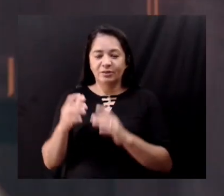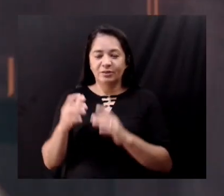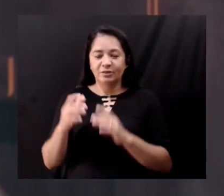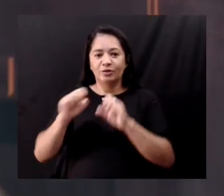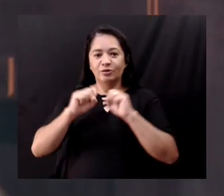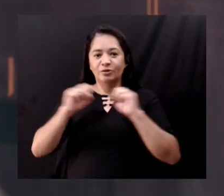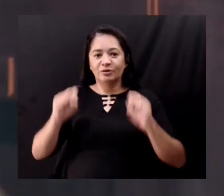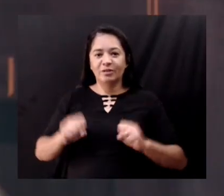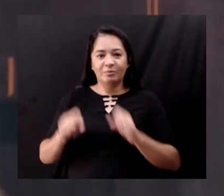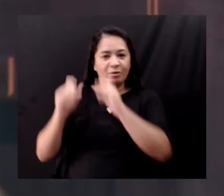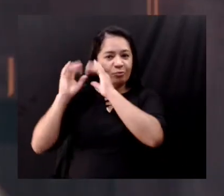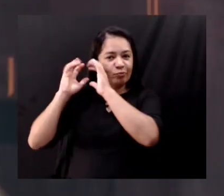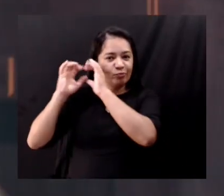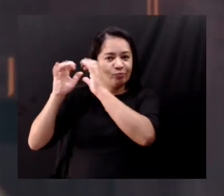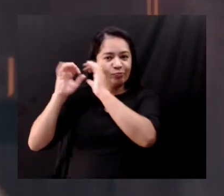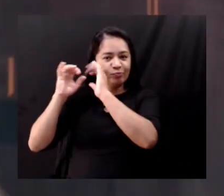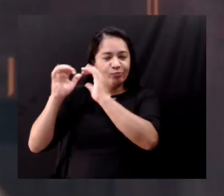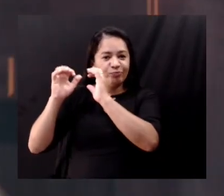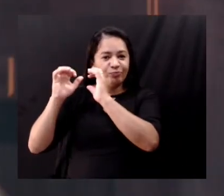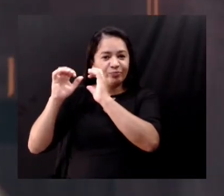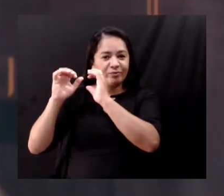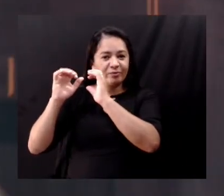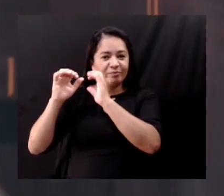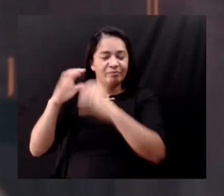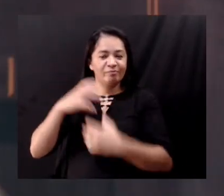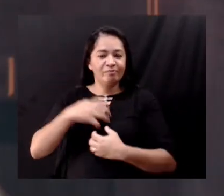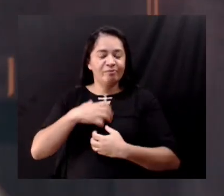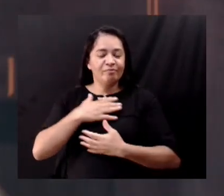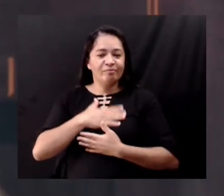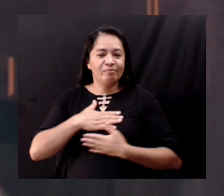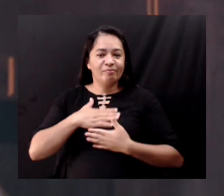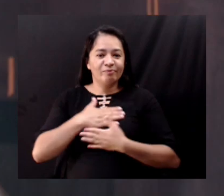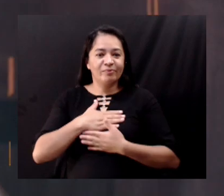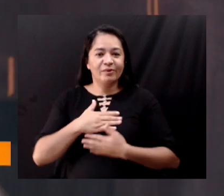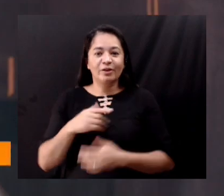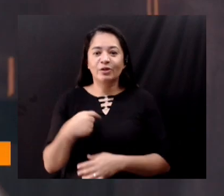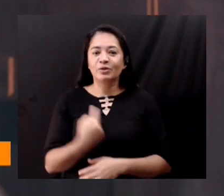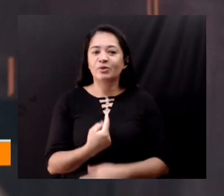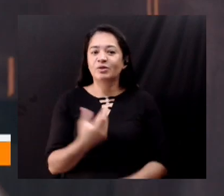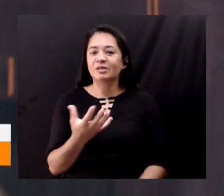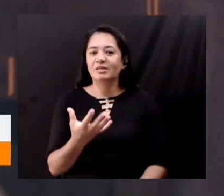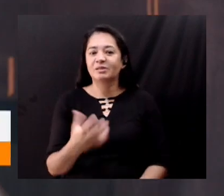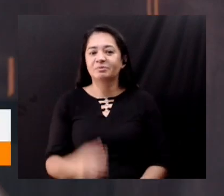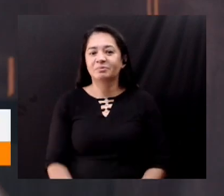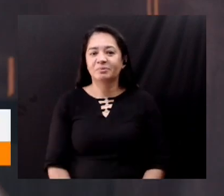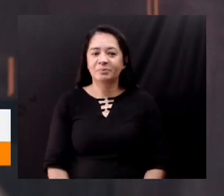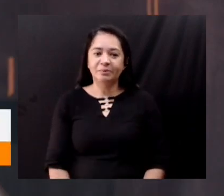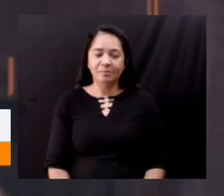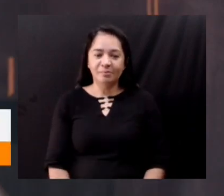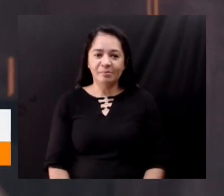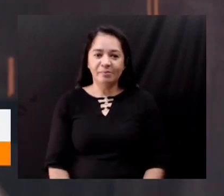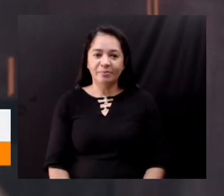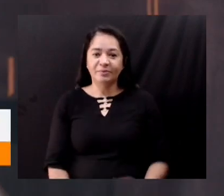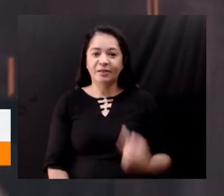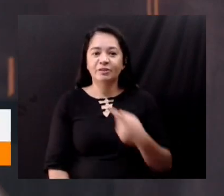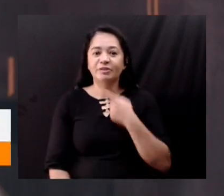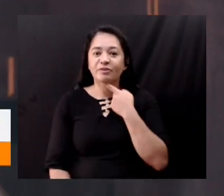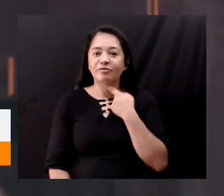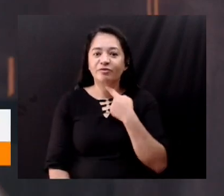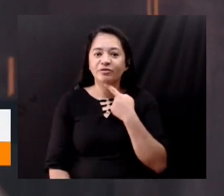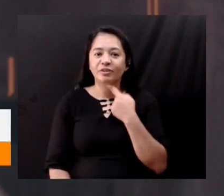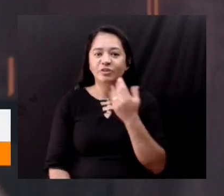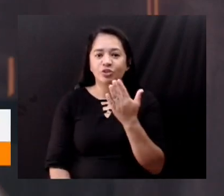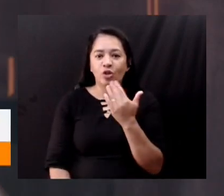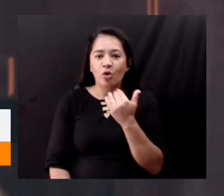cérebro, trazendo esse prazer que a gente quer, e aí abre a nossa vontade de repente, comer um pouco mais